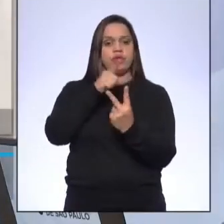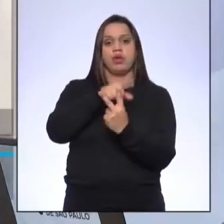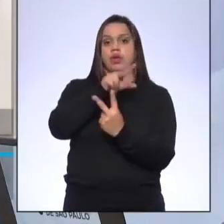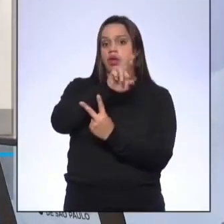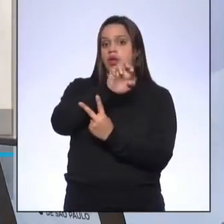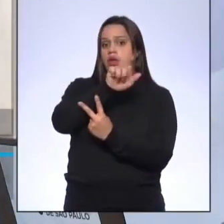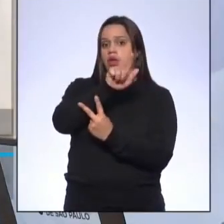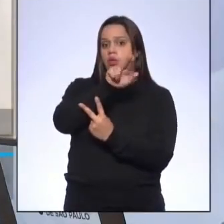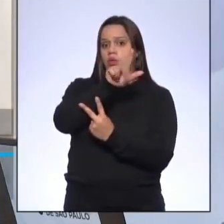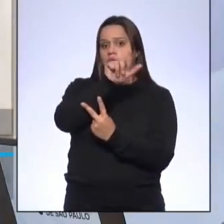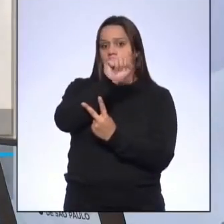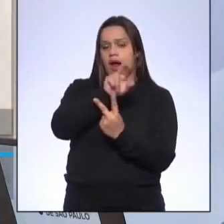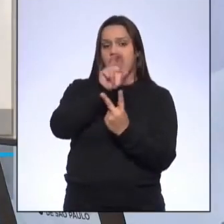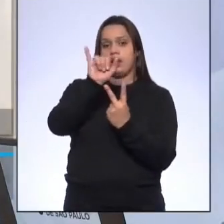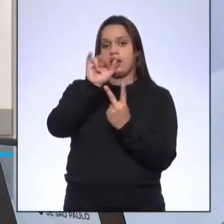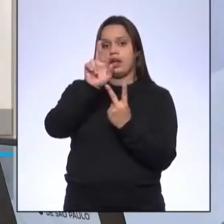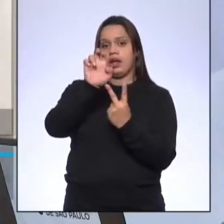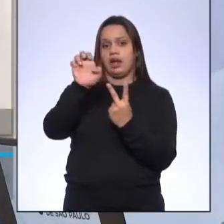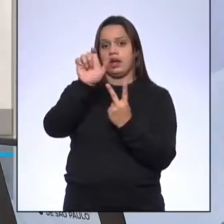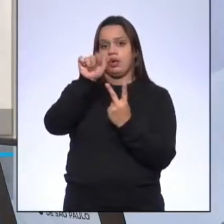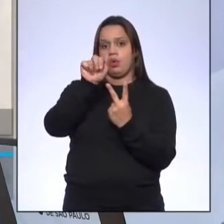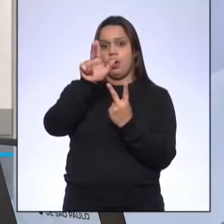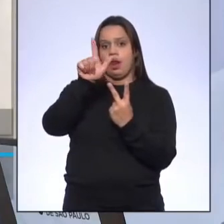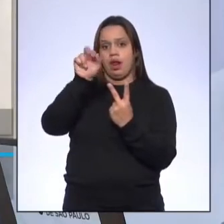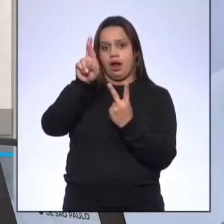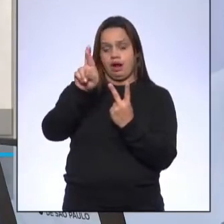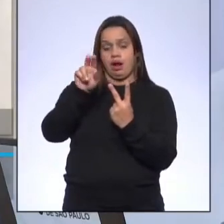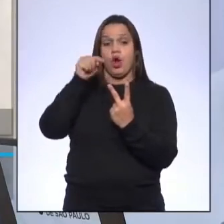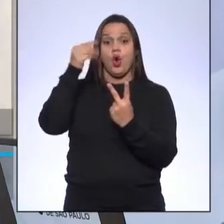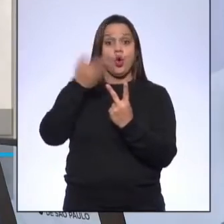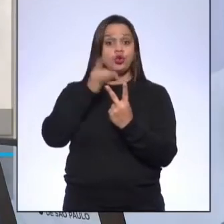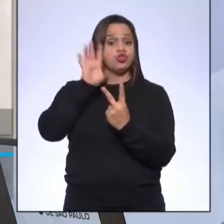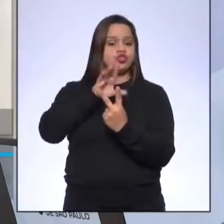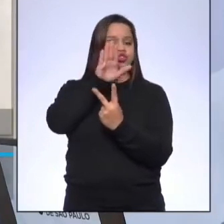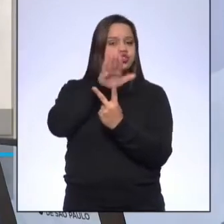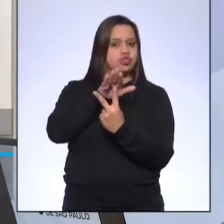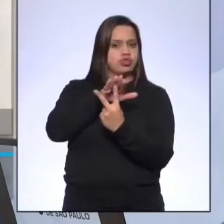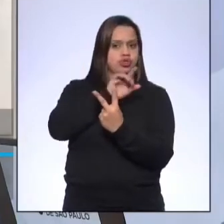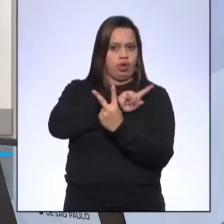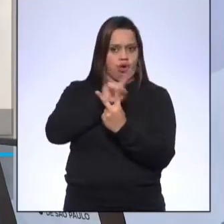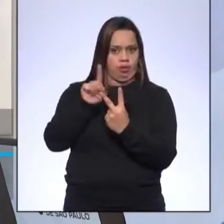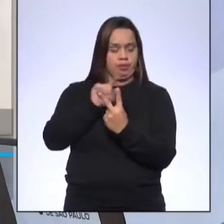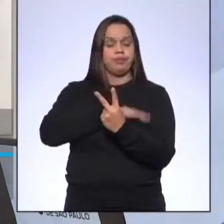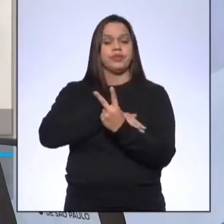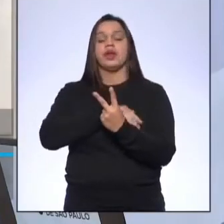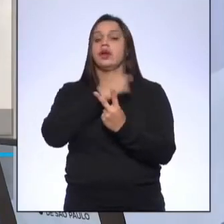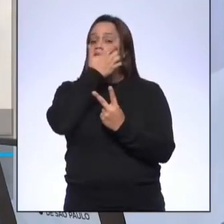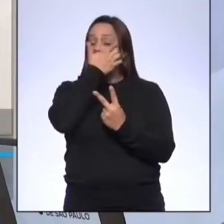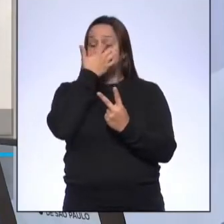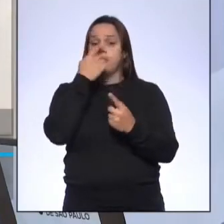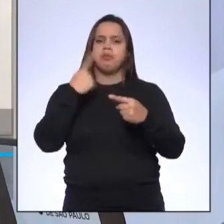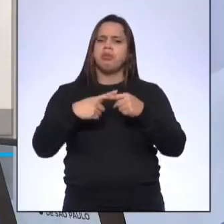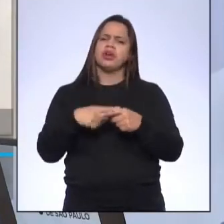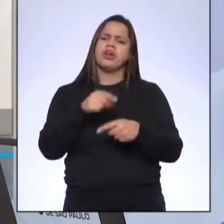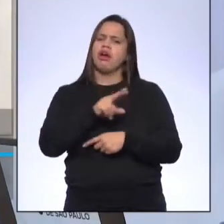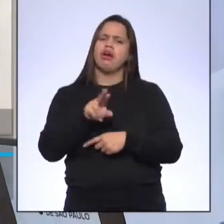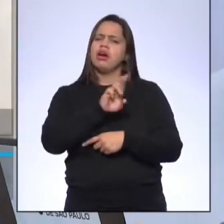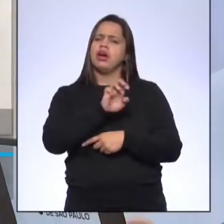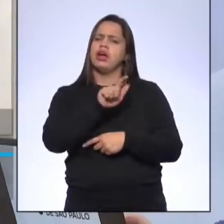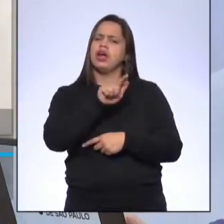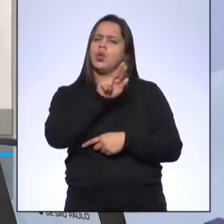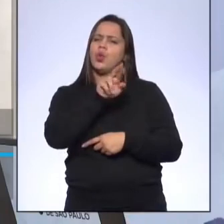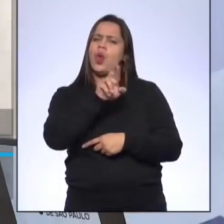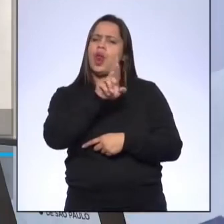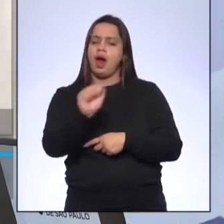e o irregular. Hoje, nós só vamos aprender o regular. Por que ele chama regular? Se você observou as palavras